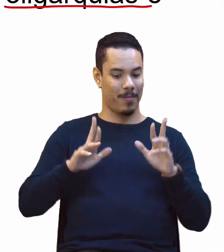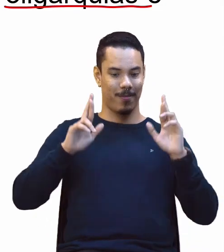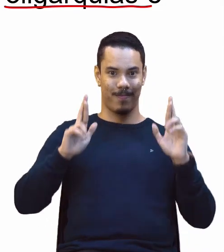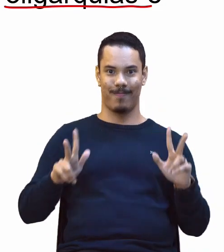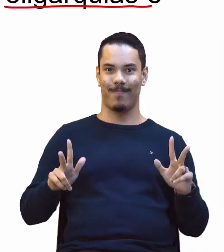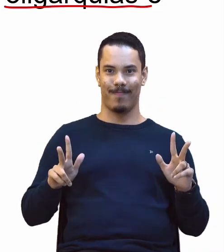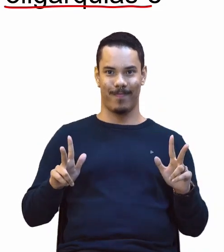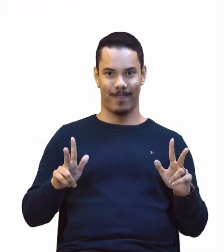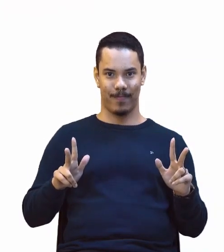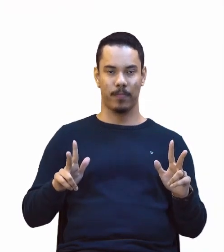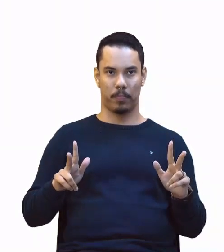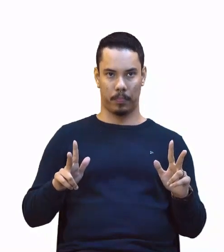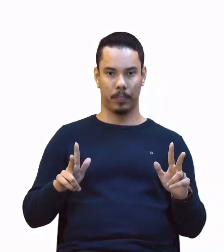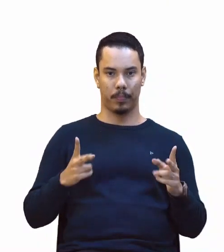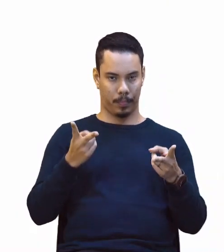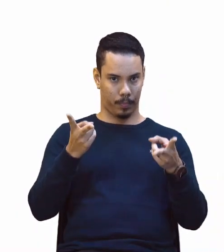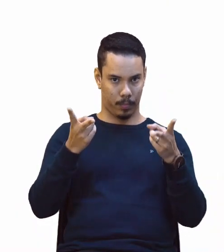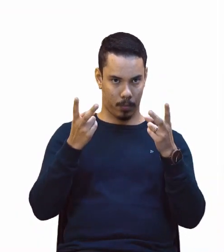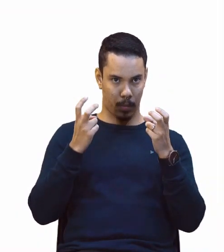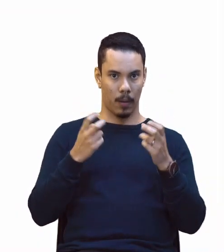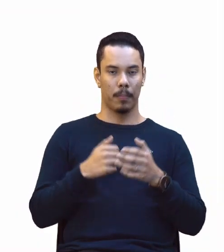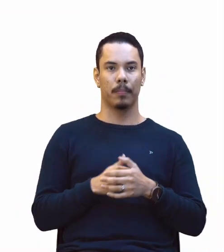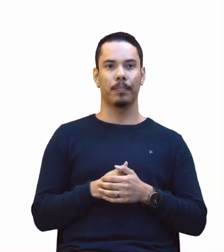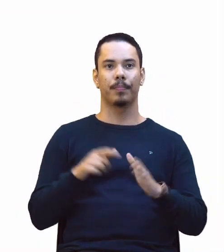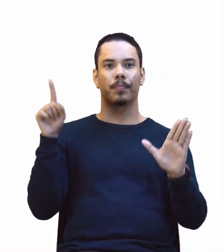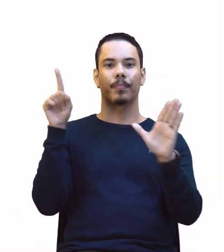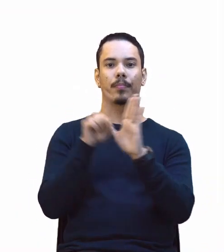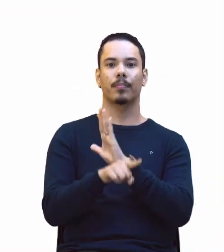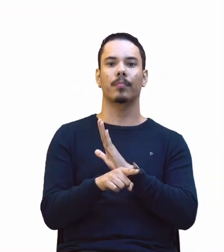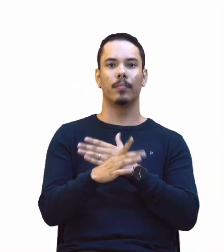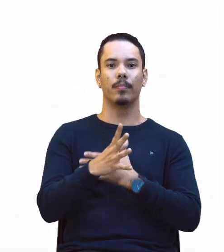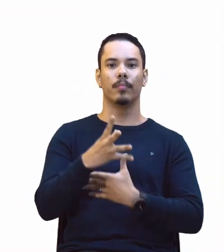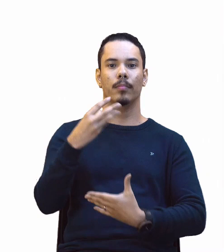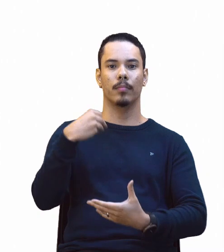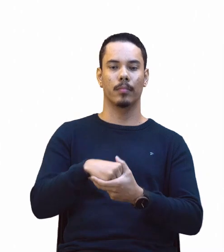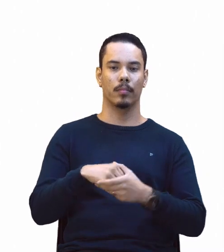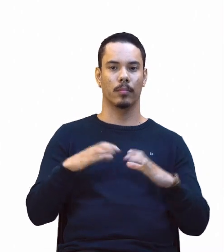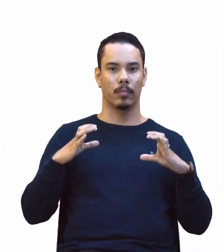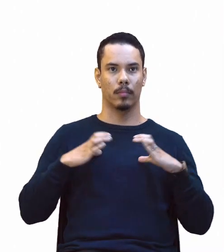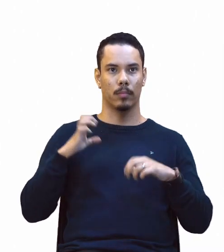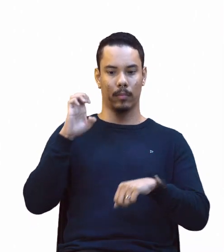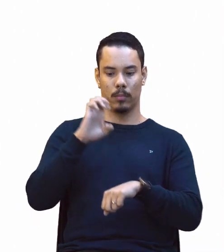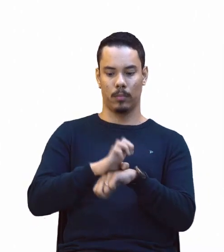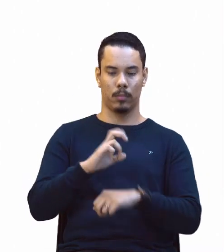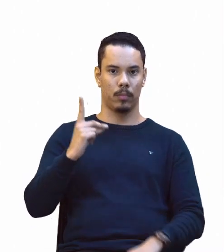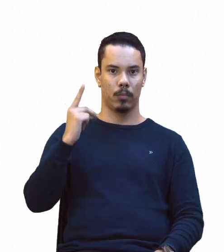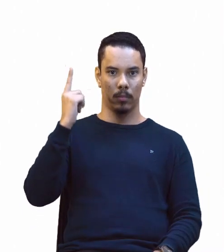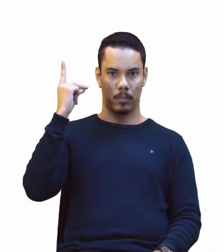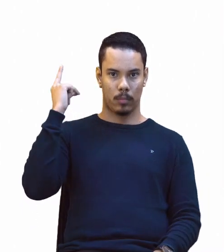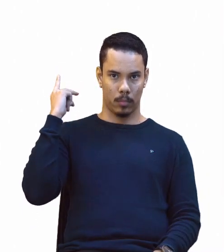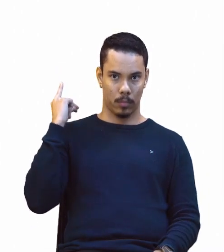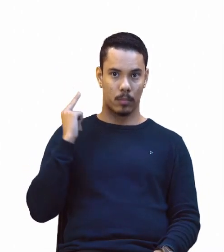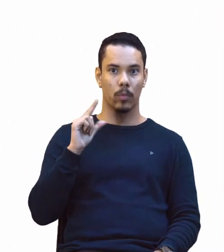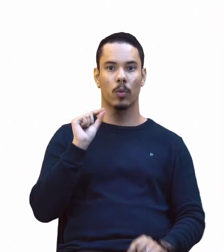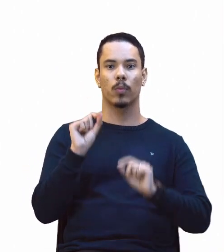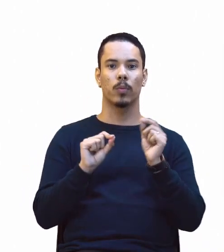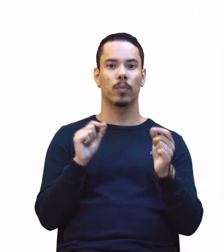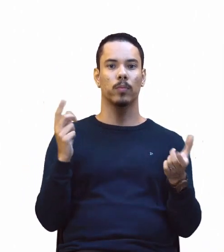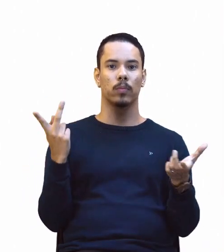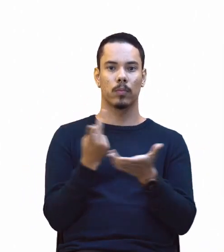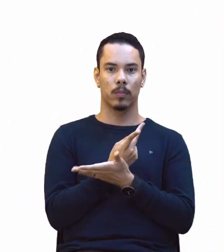Mas olha só, a questão é, nas cidades-estados da antiguidade clássica,